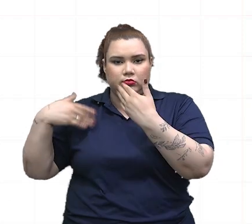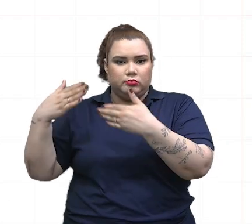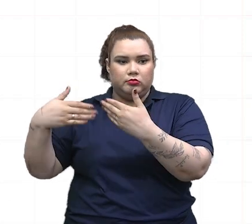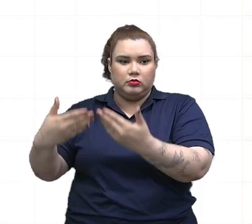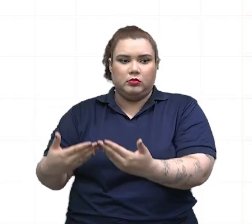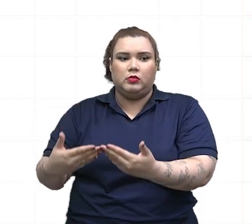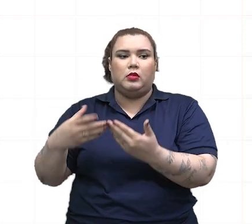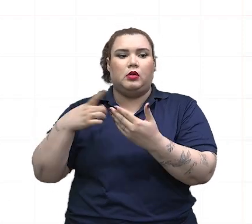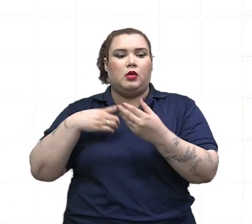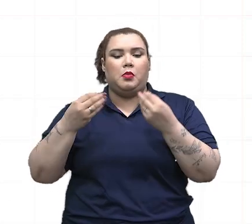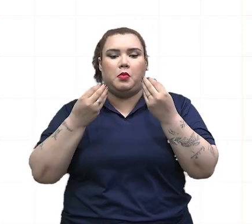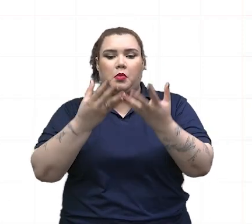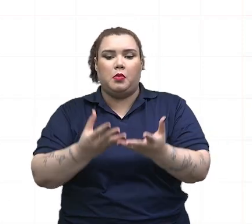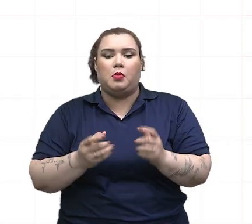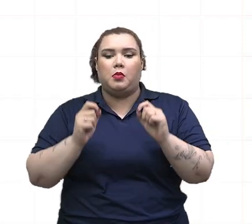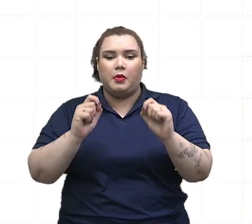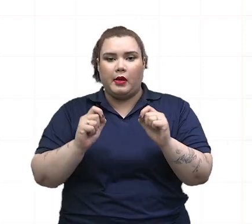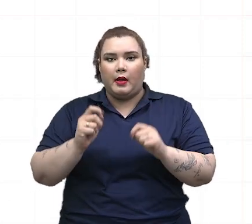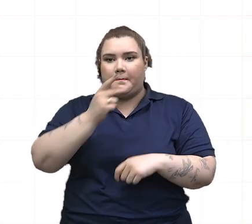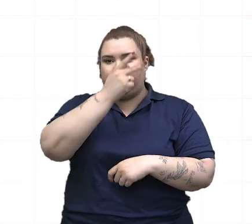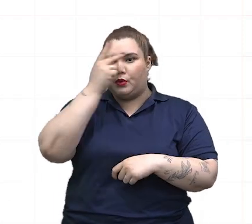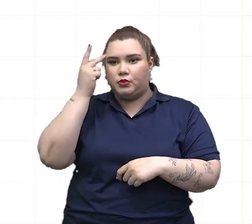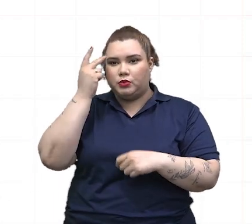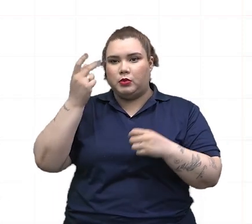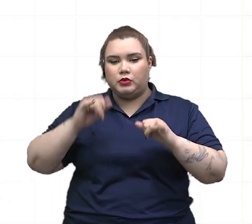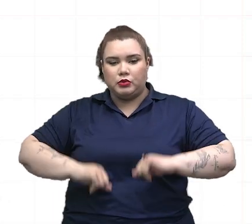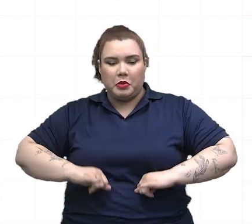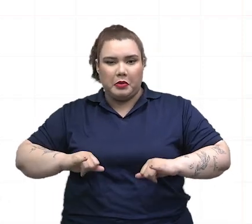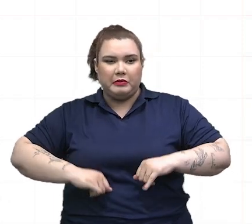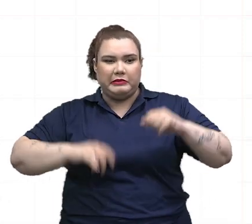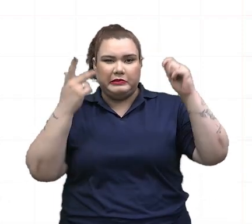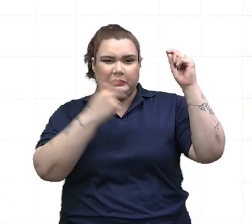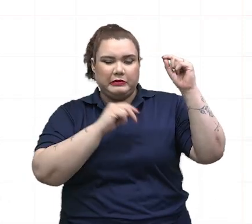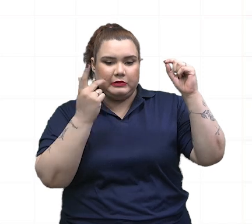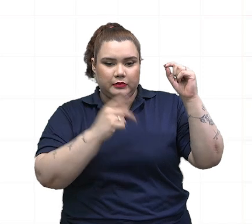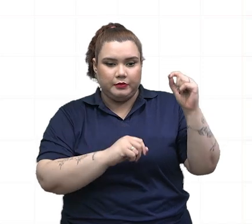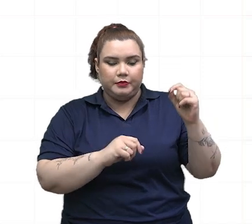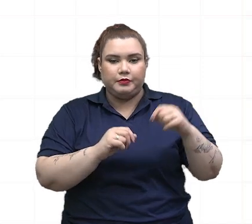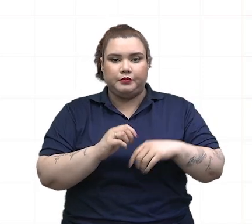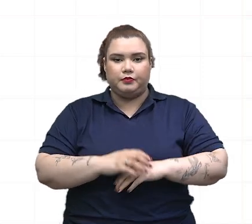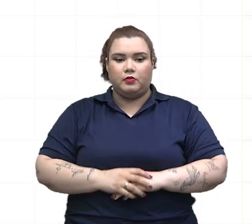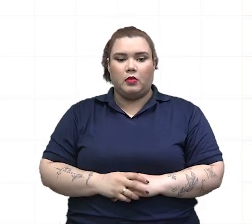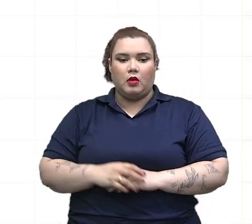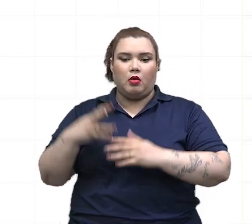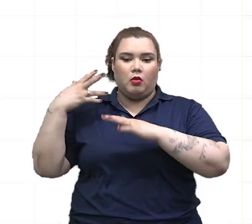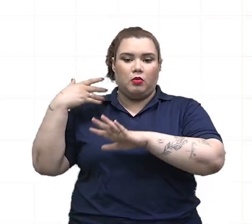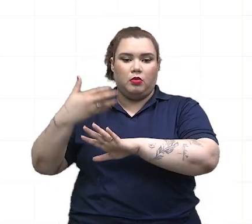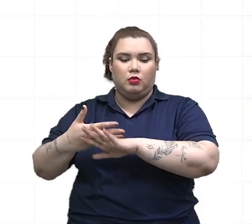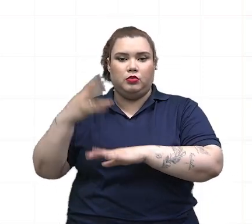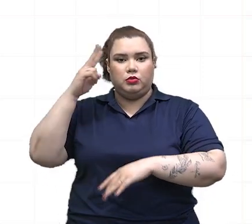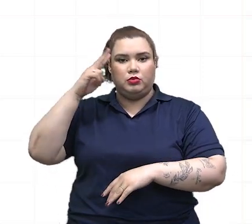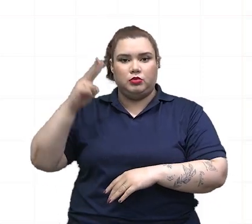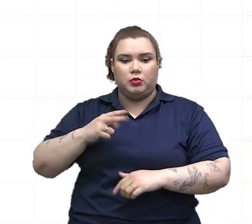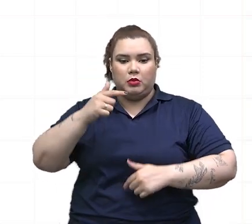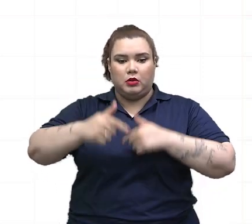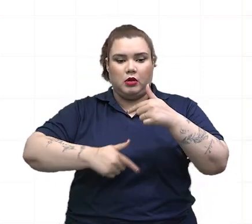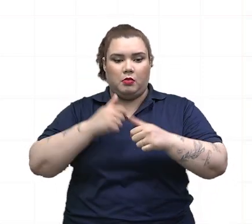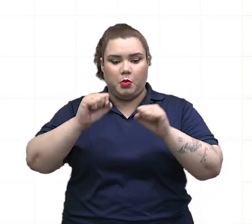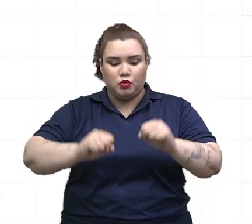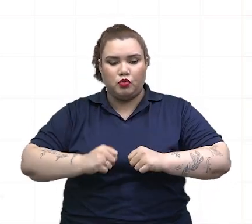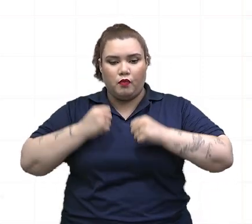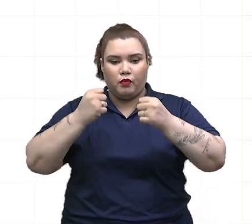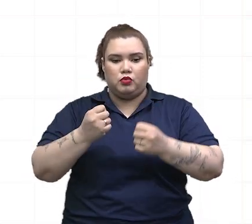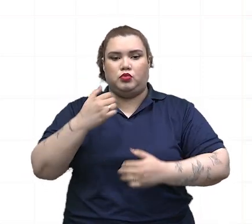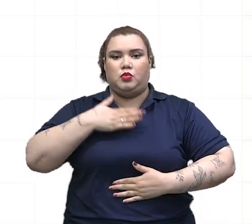posteriormente empregado para fins de tortura. Ao longo da história, o trabalho esteve associado ao esforço físico